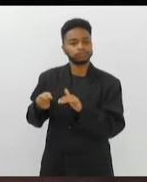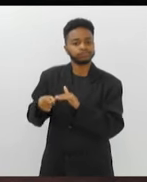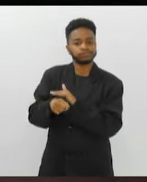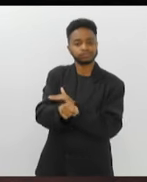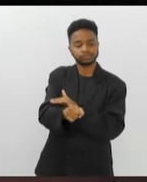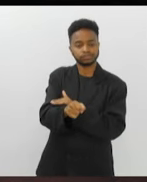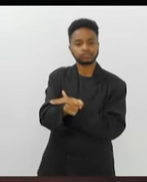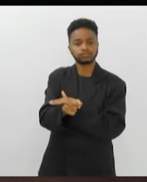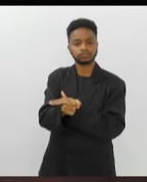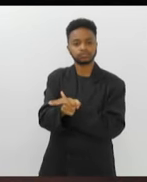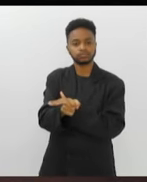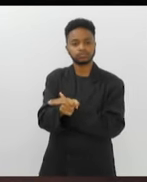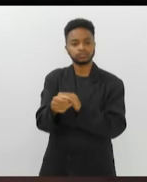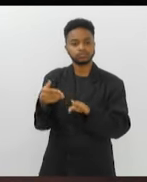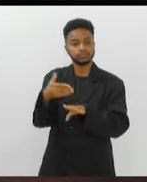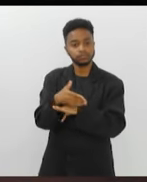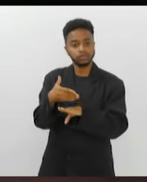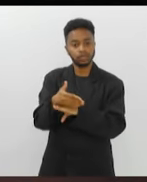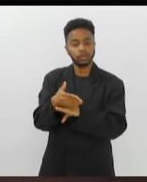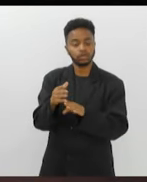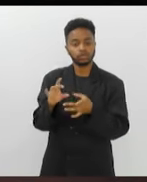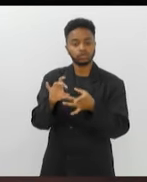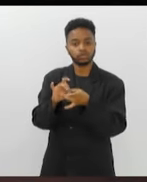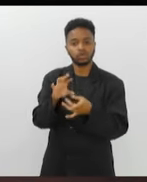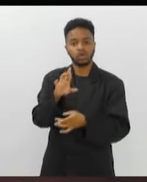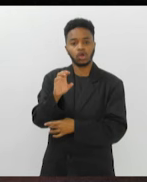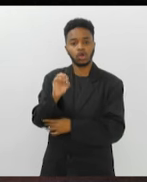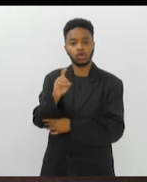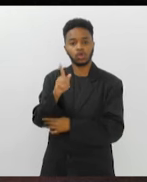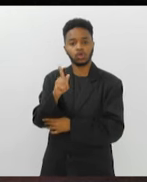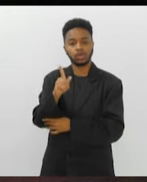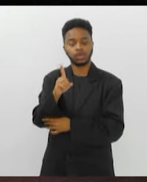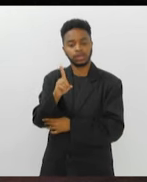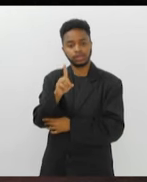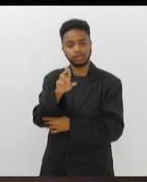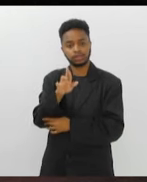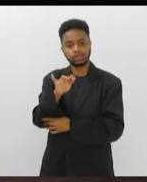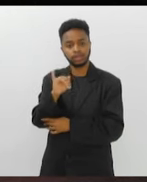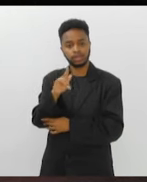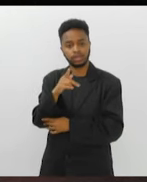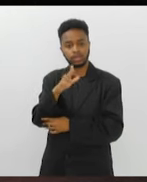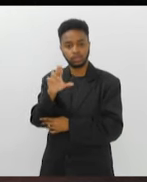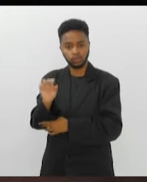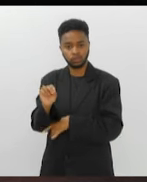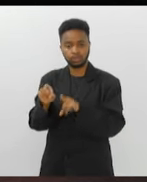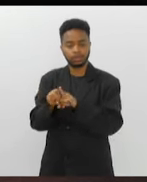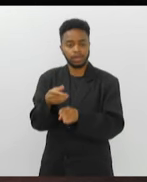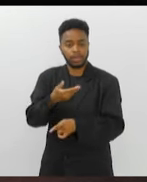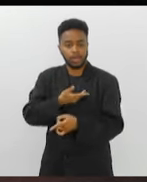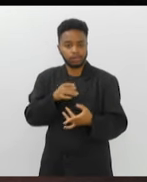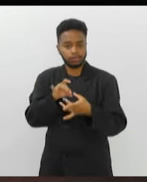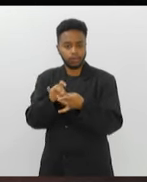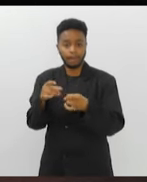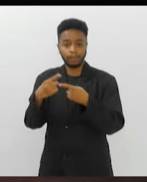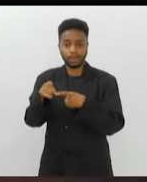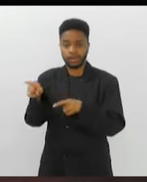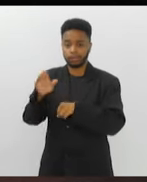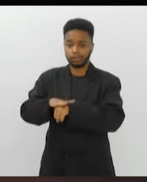nomeação de Rodriguinho e seus comparsas, porque a administração é dele,